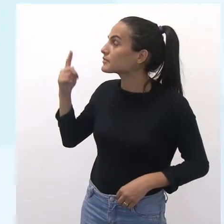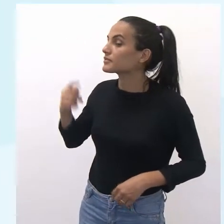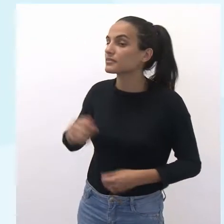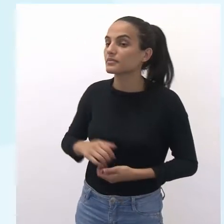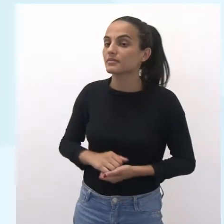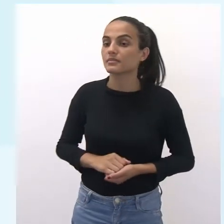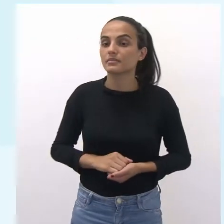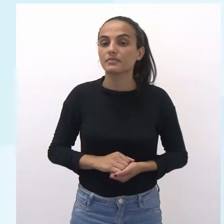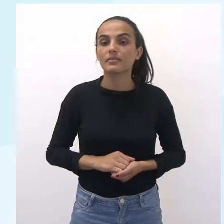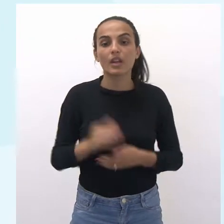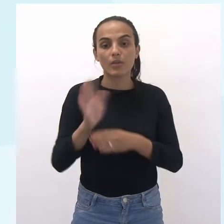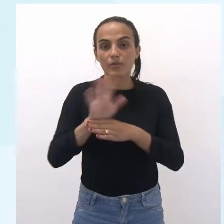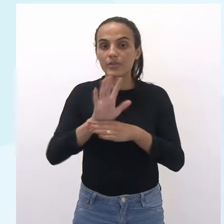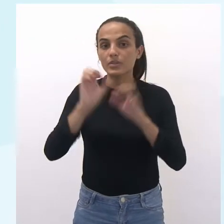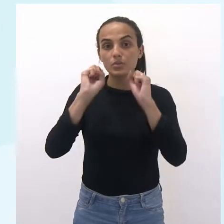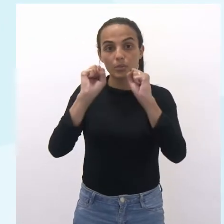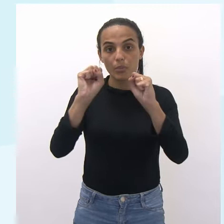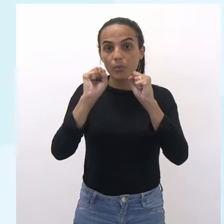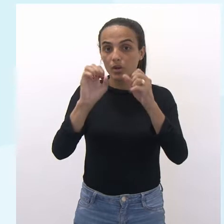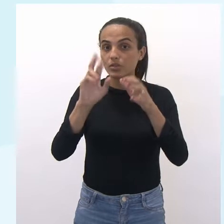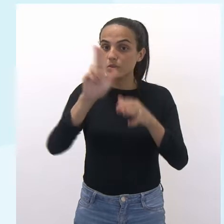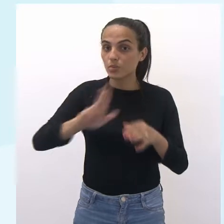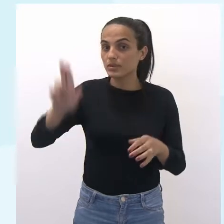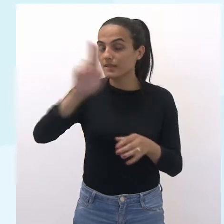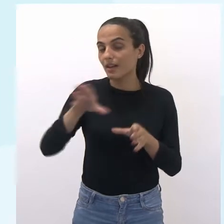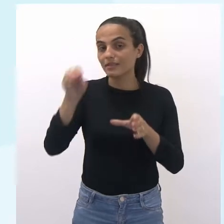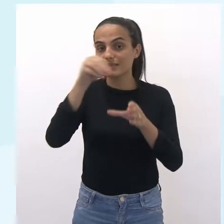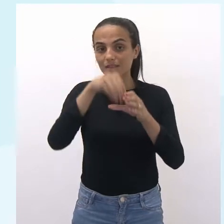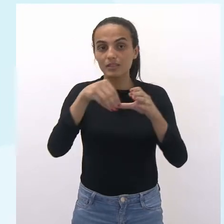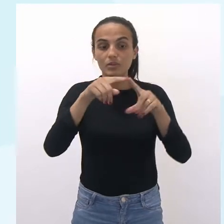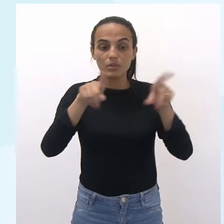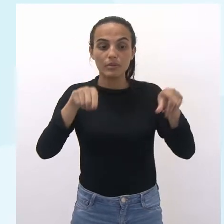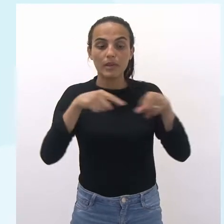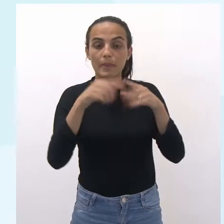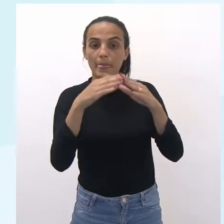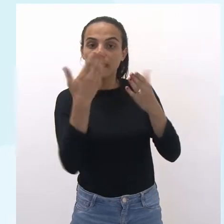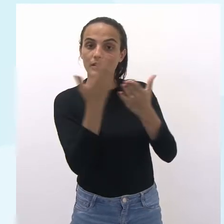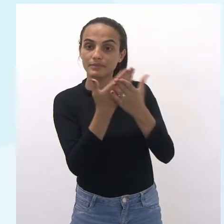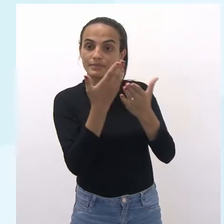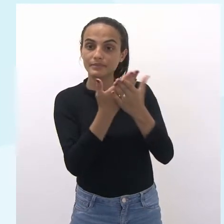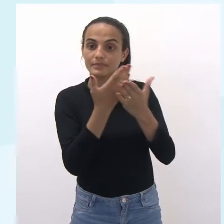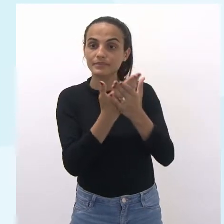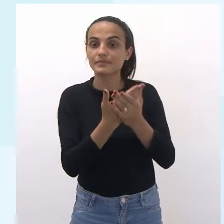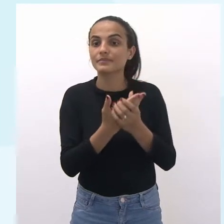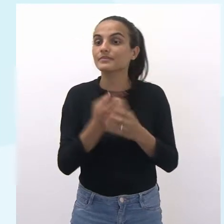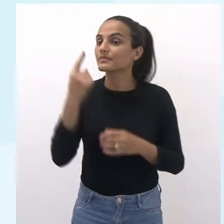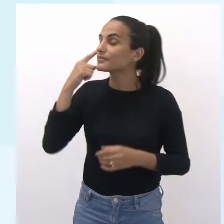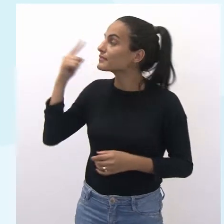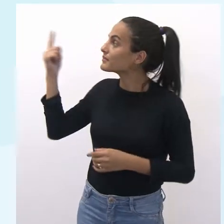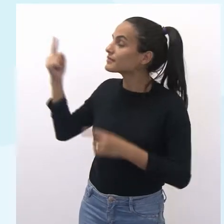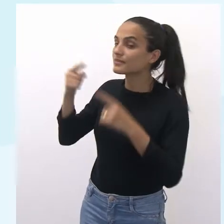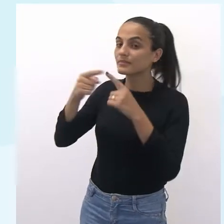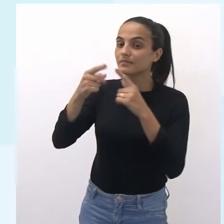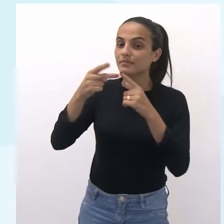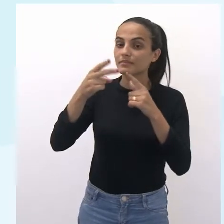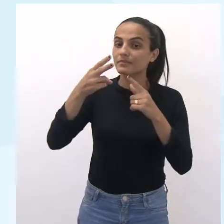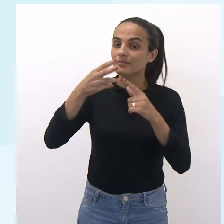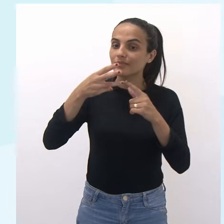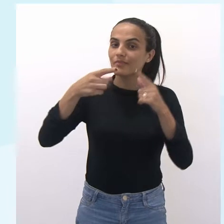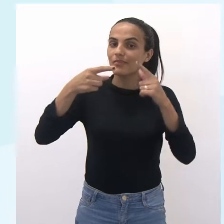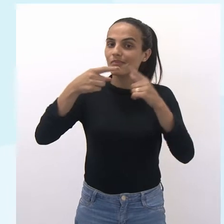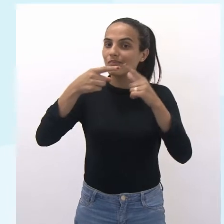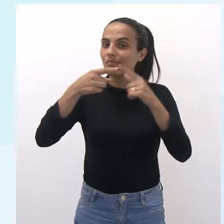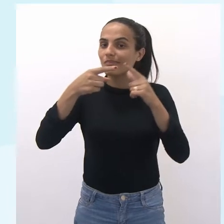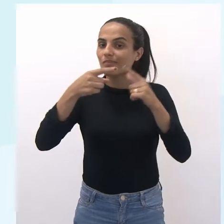O vídeo pode ser usado em sala de aula para instrução inclusiva das seguintes maneiras. Primeiro,